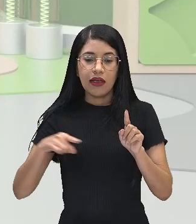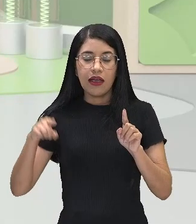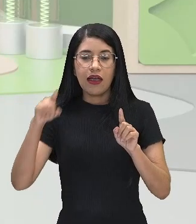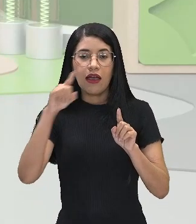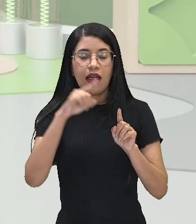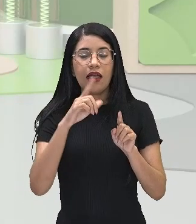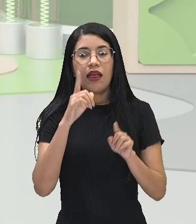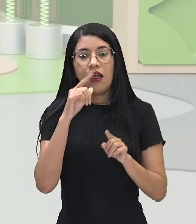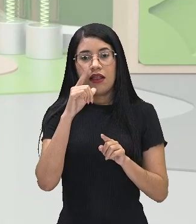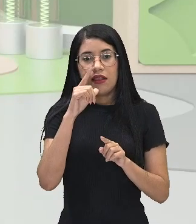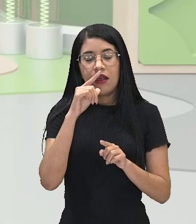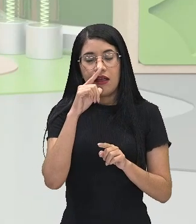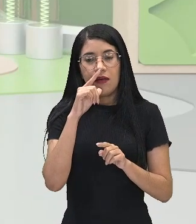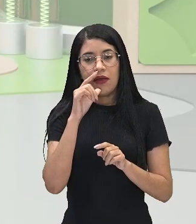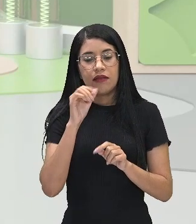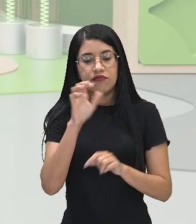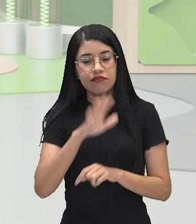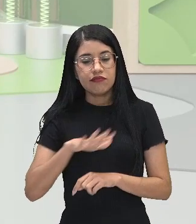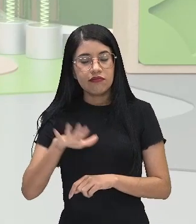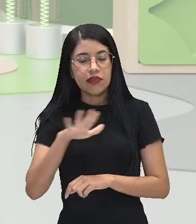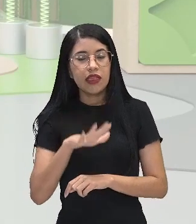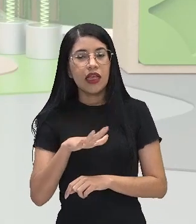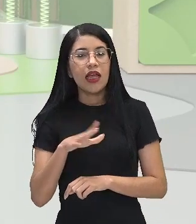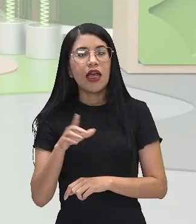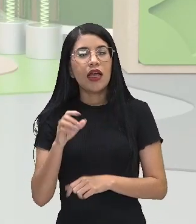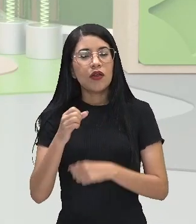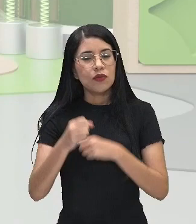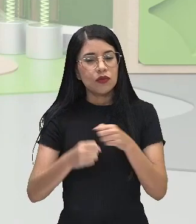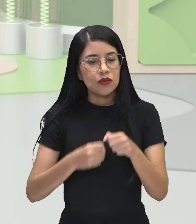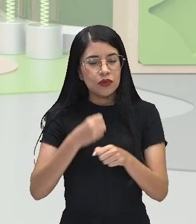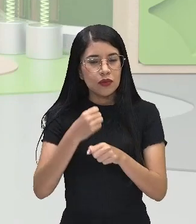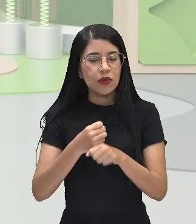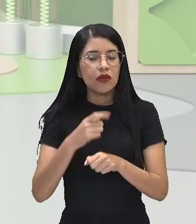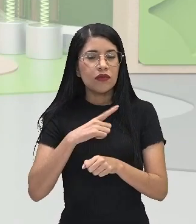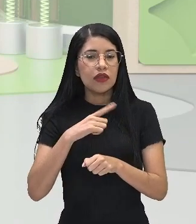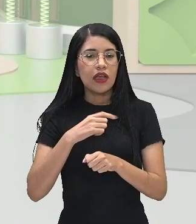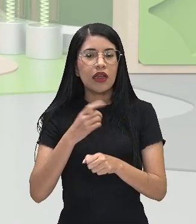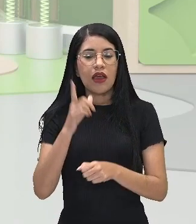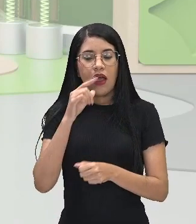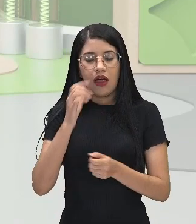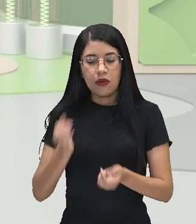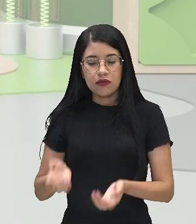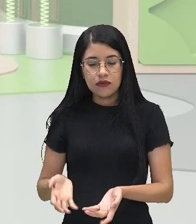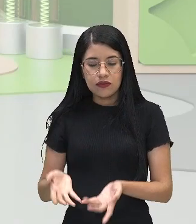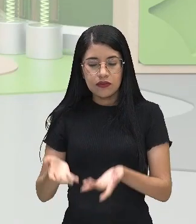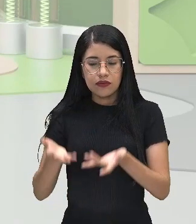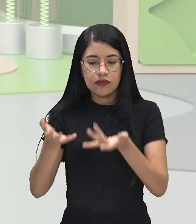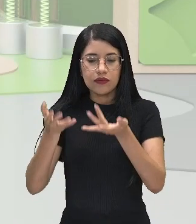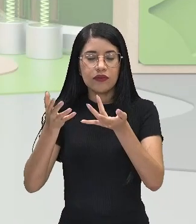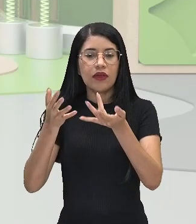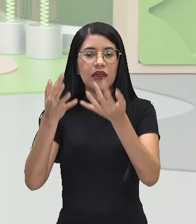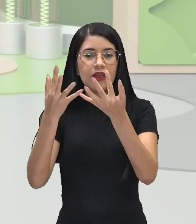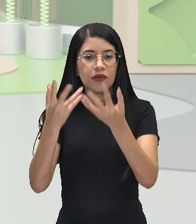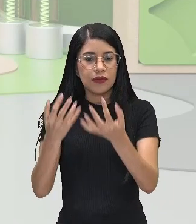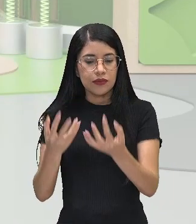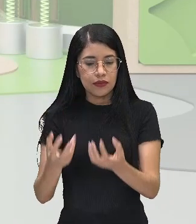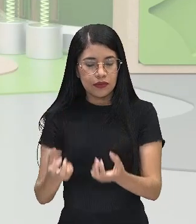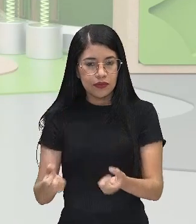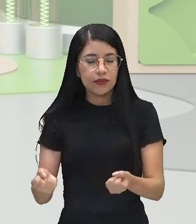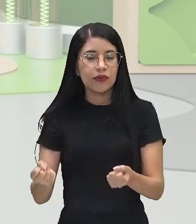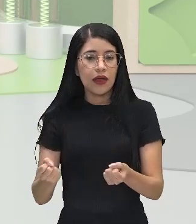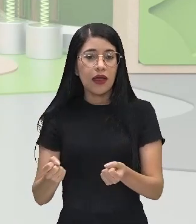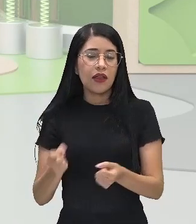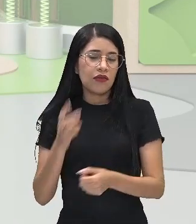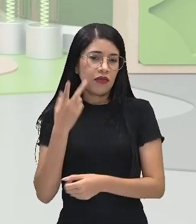na nossa região, onde todo ano nós temos uma cheia e uma seca. Isso é normal, isso